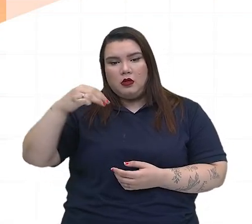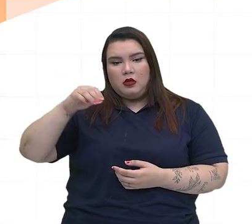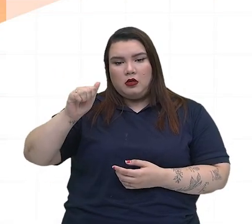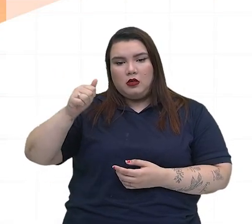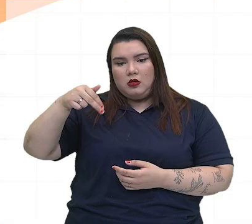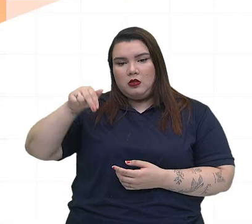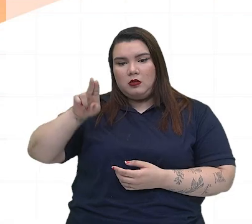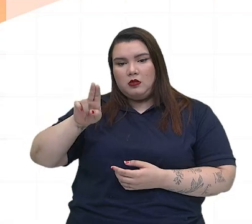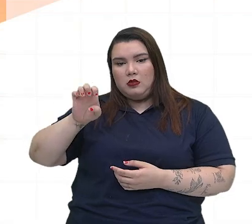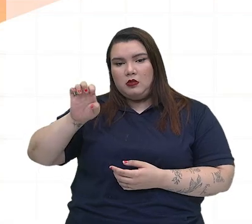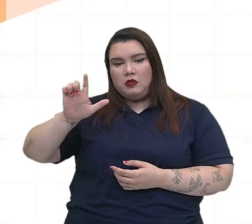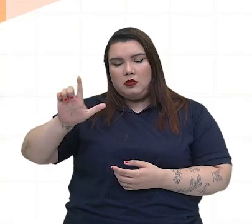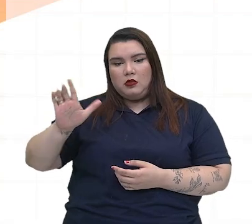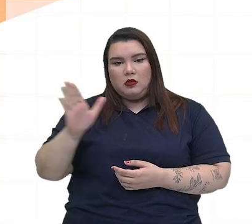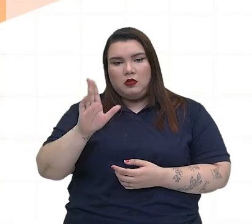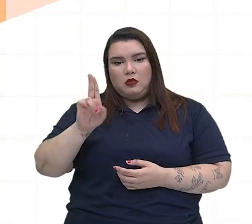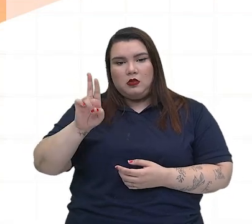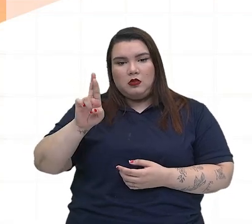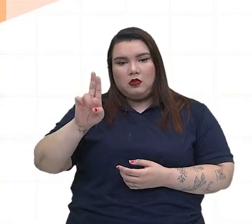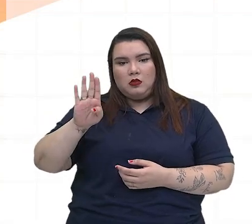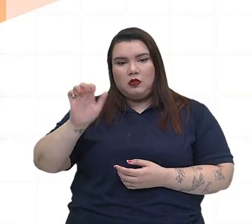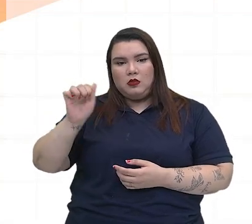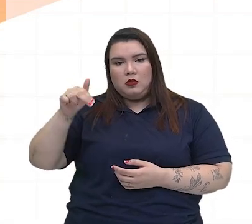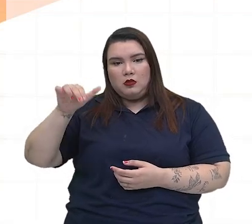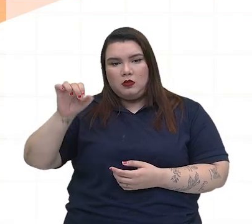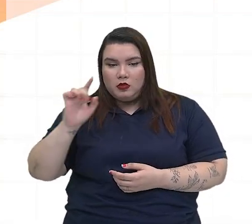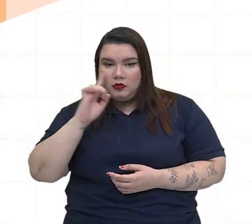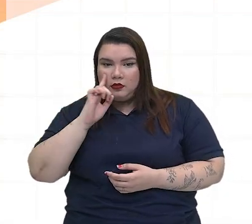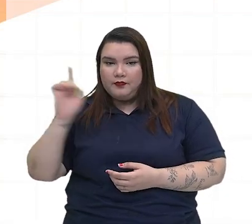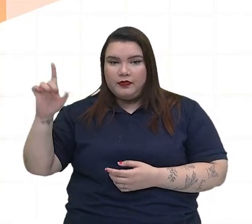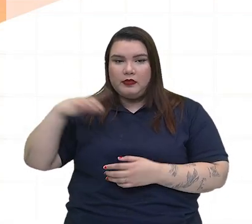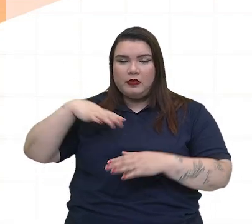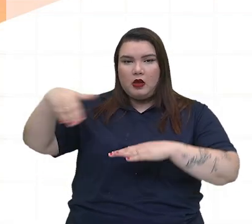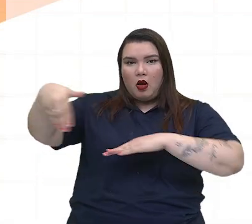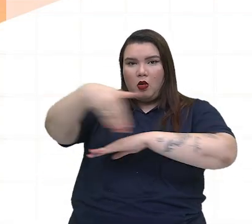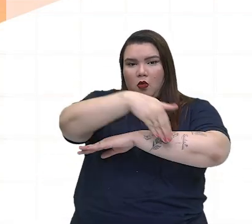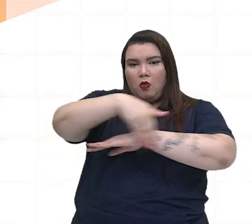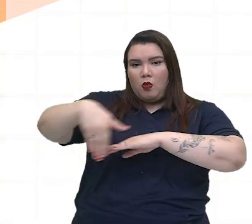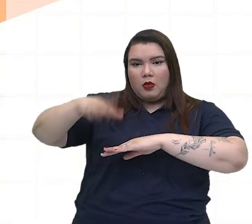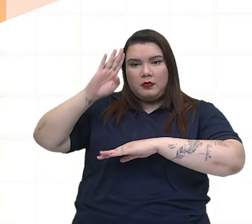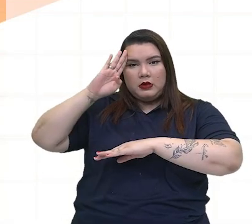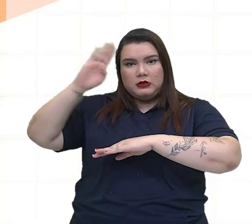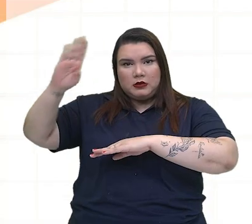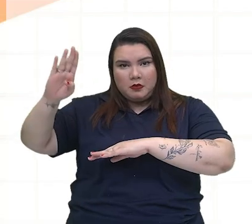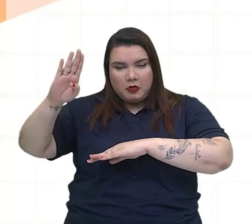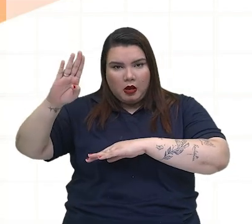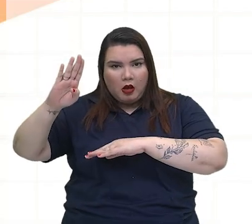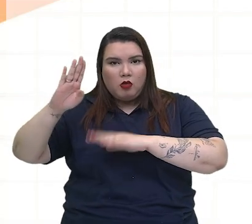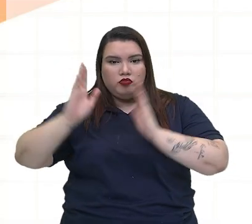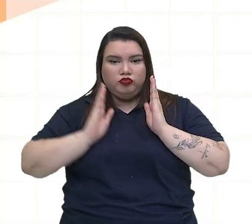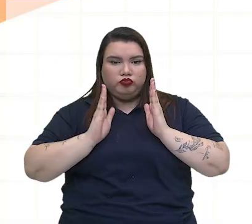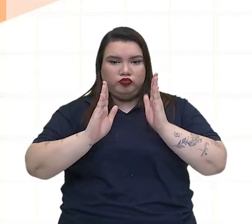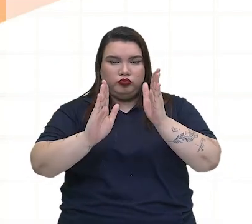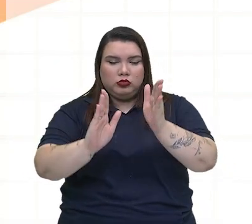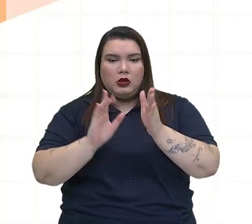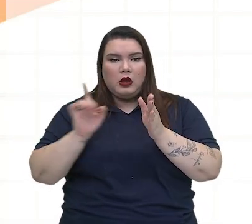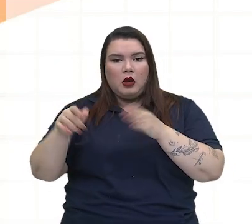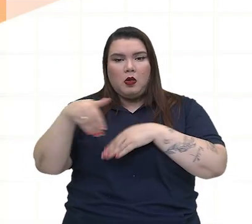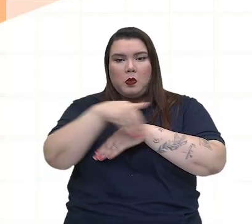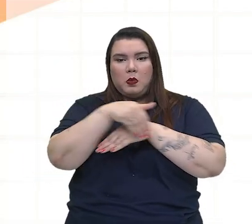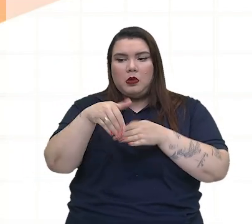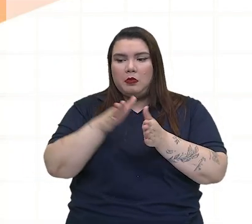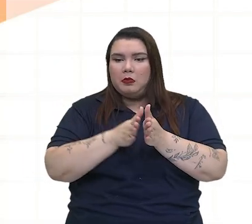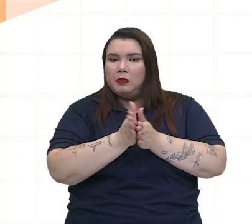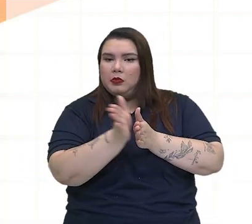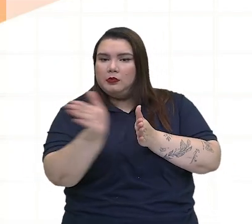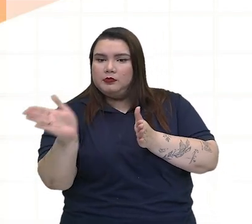aqui esse ramal, né, que se desprende aqui dessa via principal. Ao longo